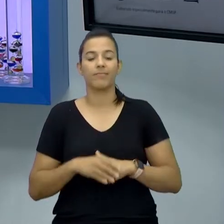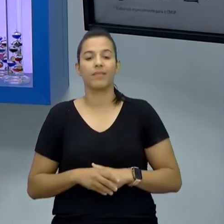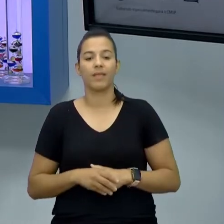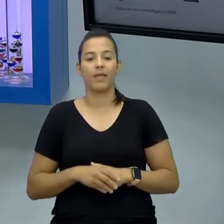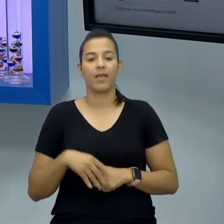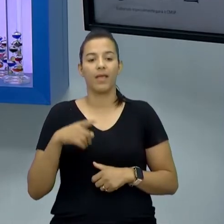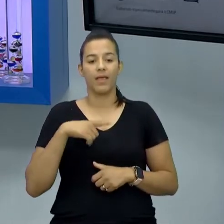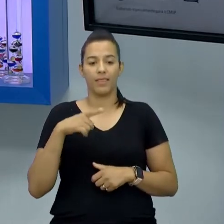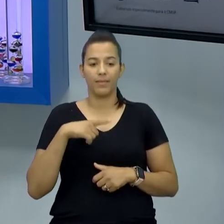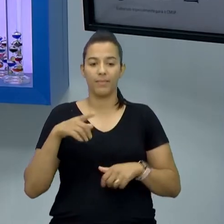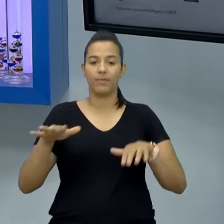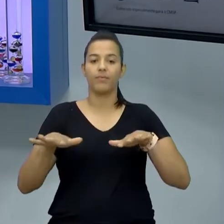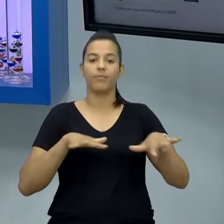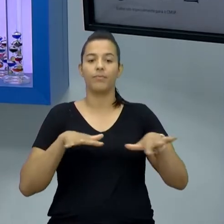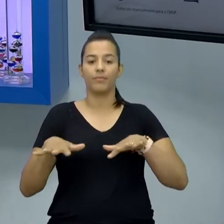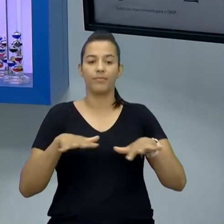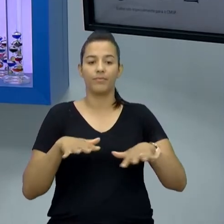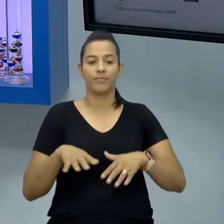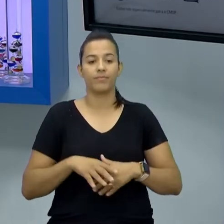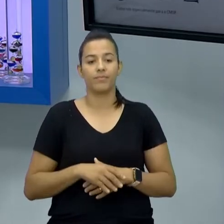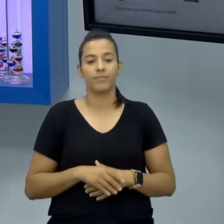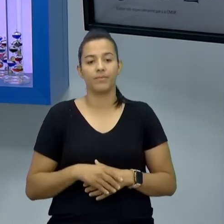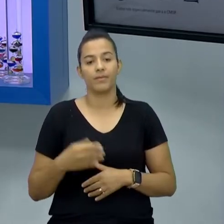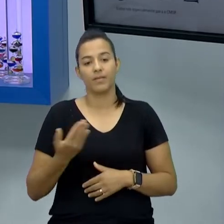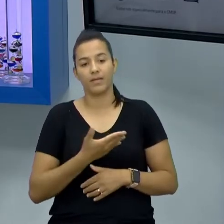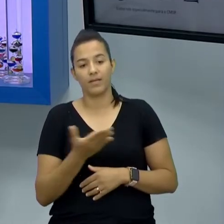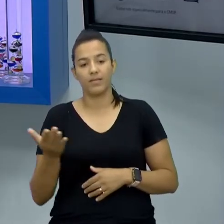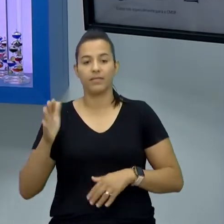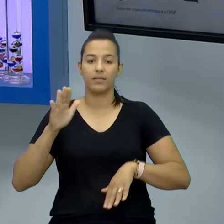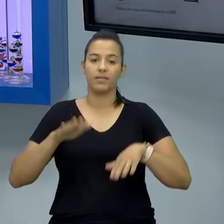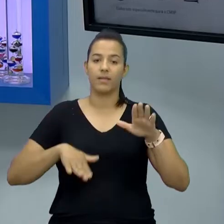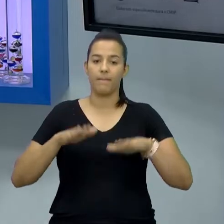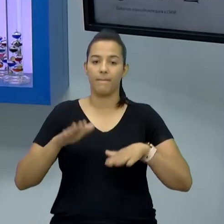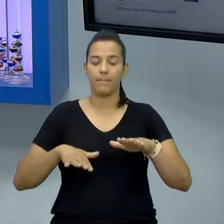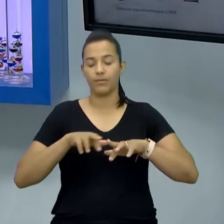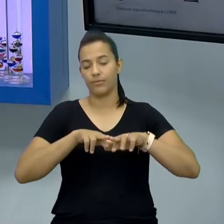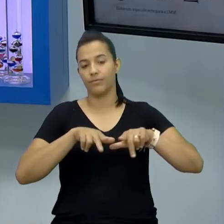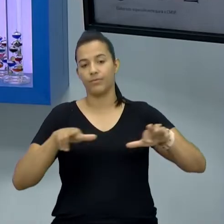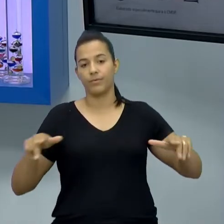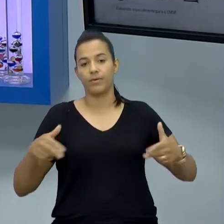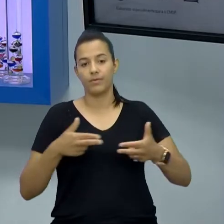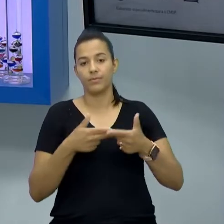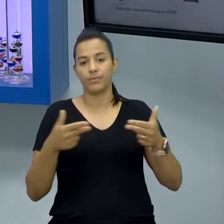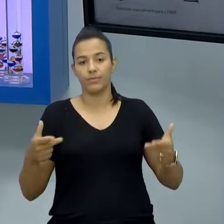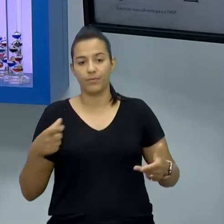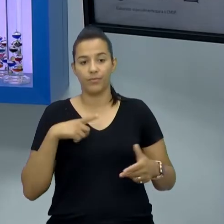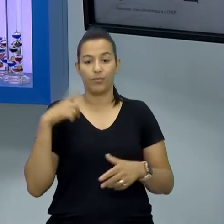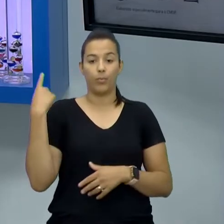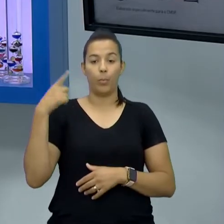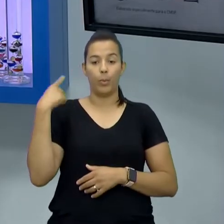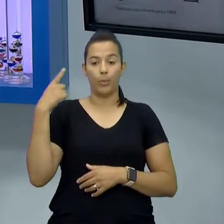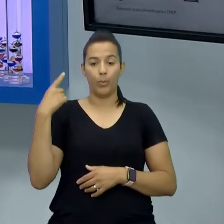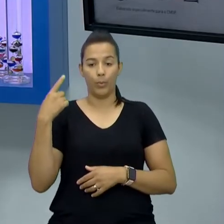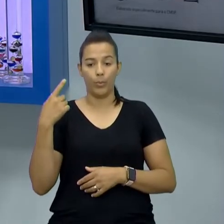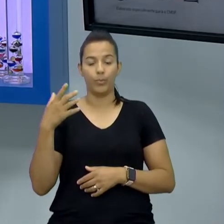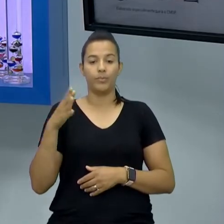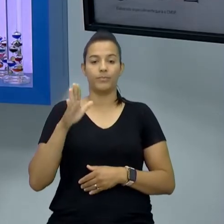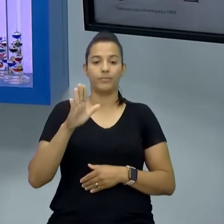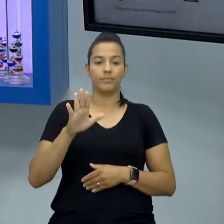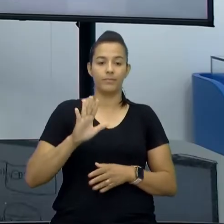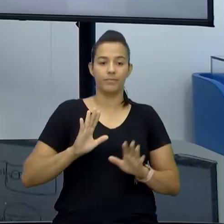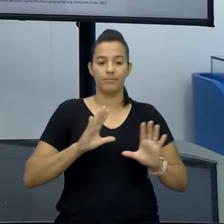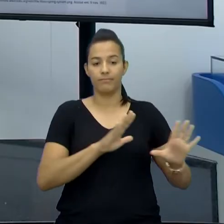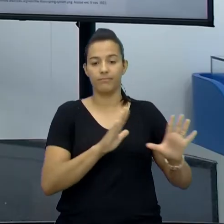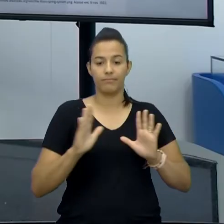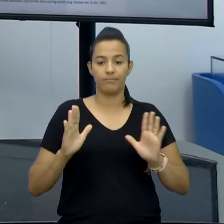também é um movimento, né? Ó, ela está oscilando. Mas aqui, no caso, né, depende de várias circunstâncias aí. Olha, ficou até meio zonza a Gibalina e todo mexer com